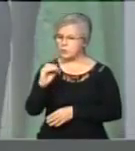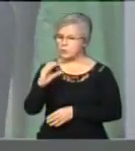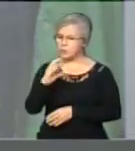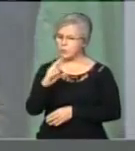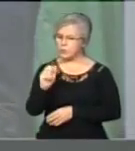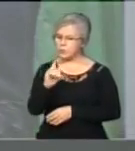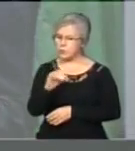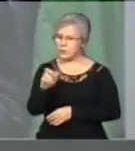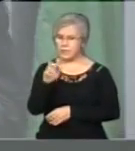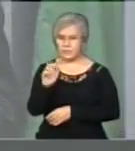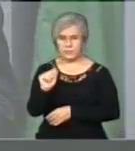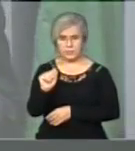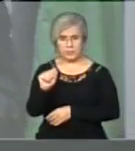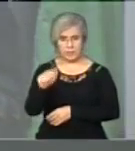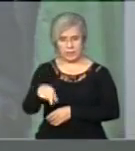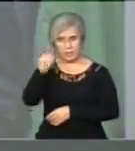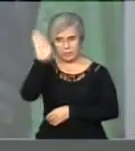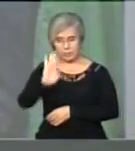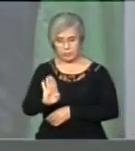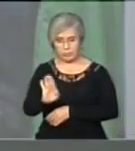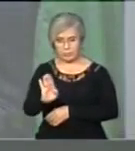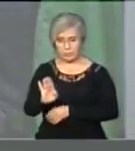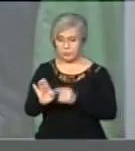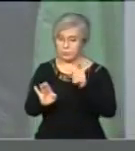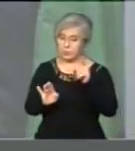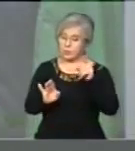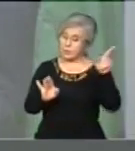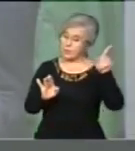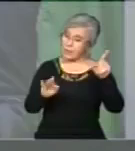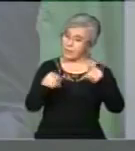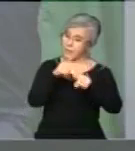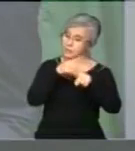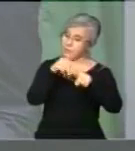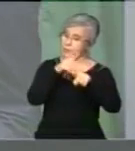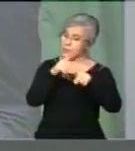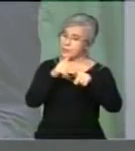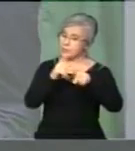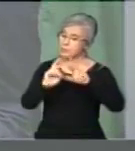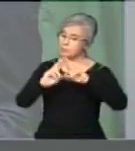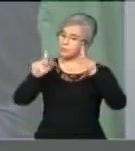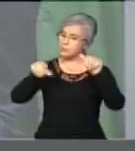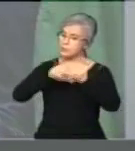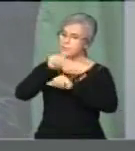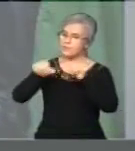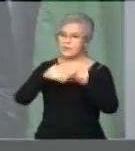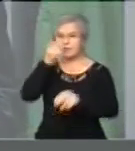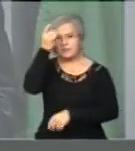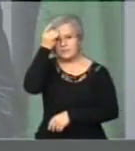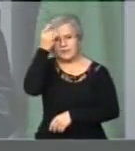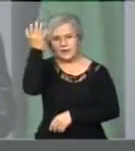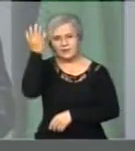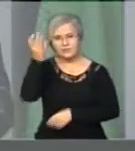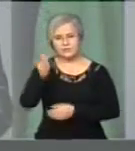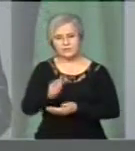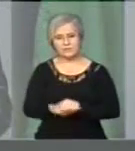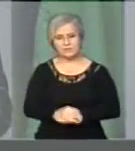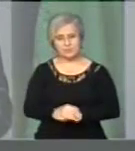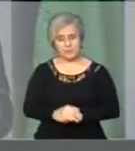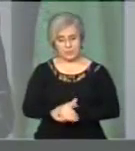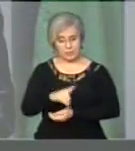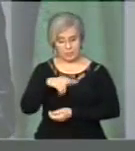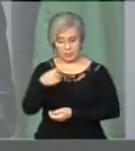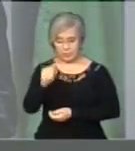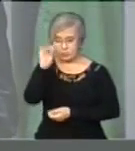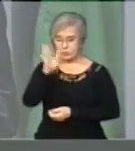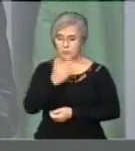empresa, de se fechar empresa, de se pagar impostos diferente do Brasil. Nós estamos, através desse modelo